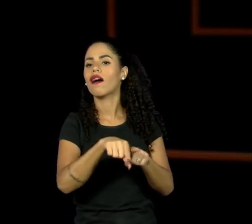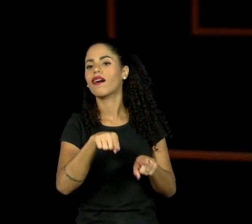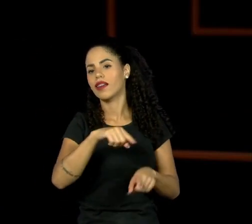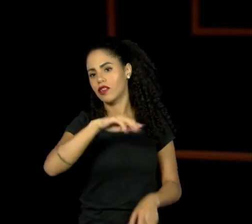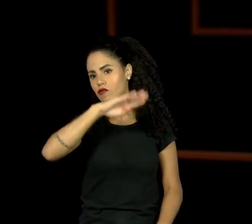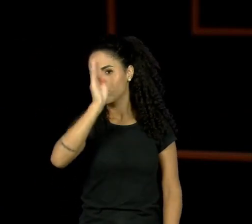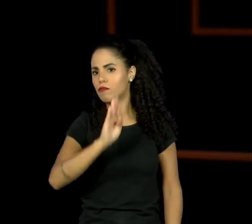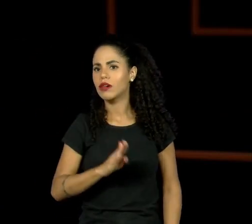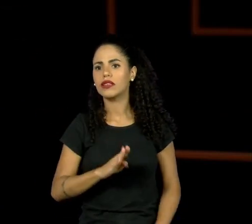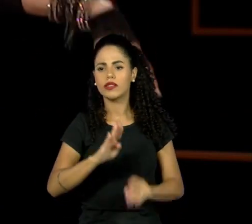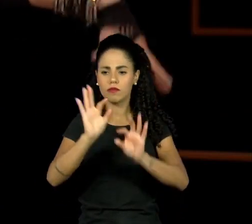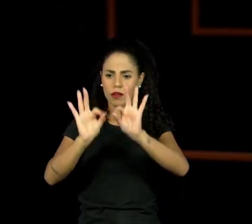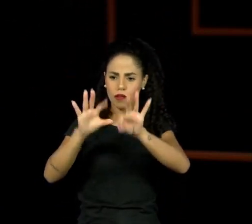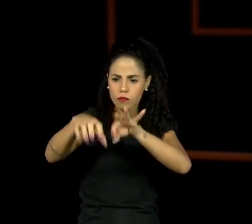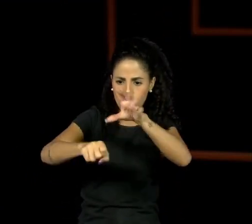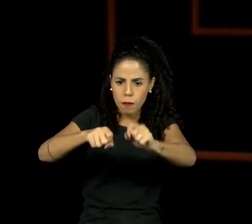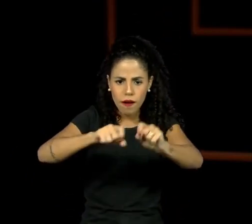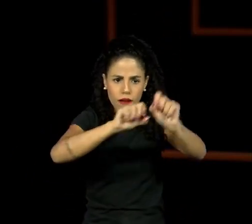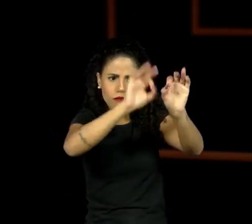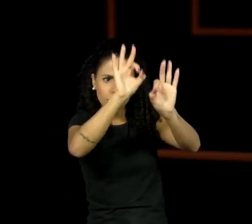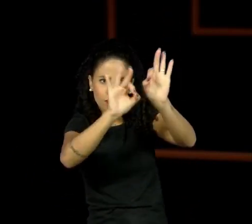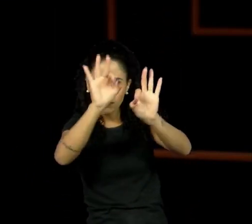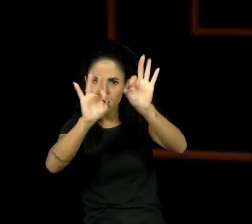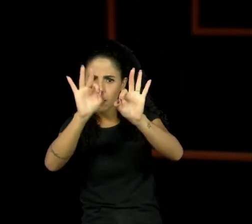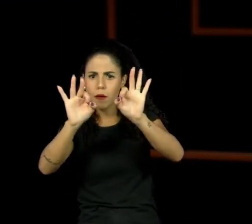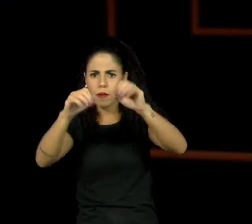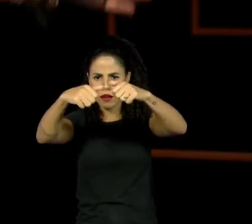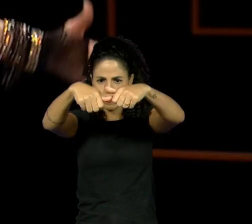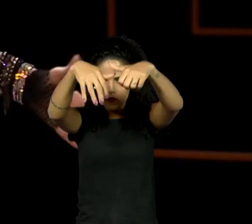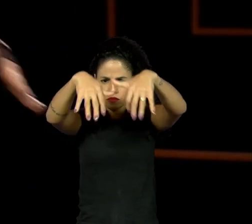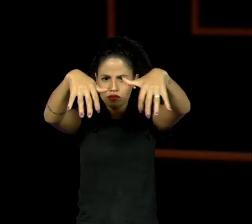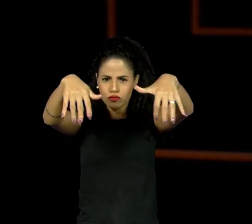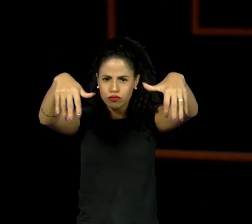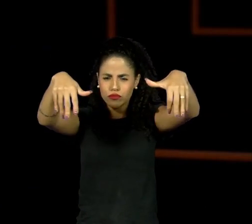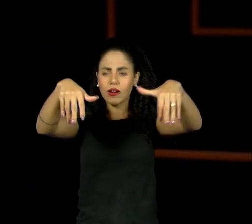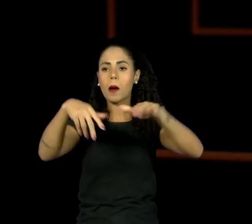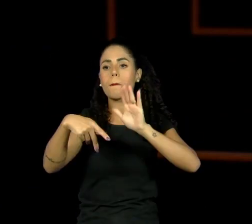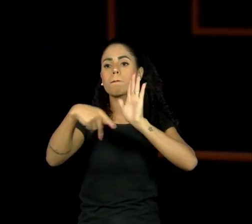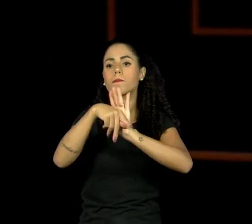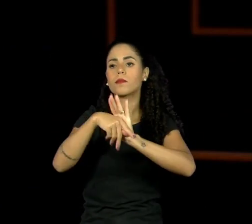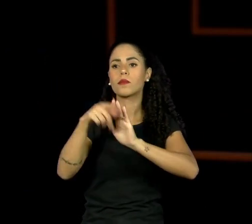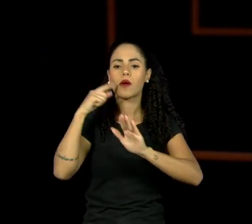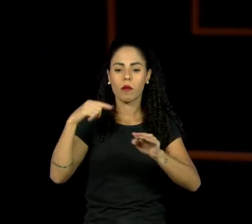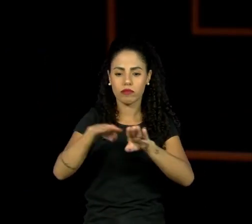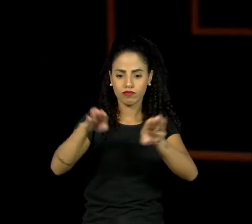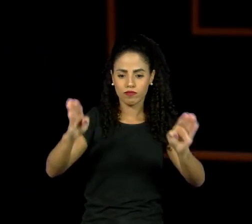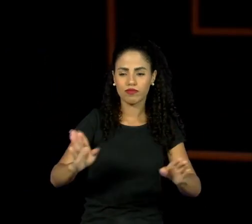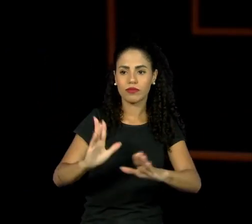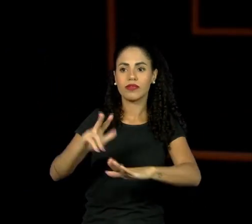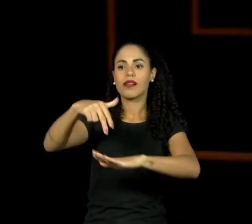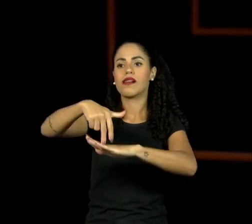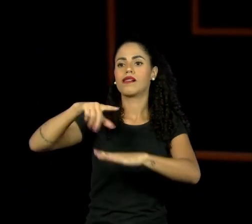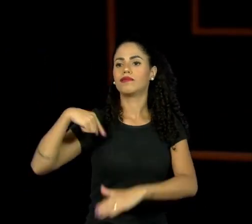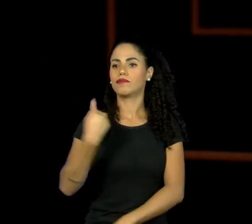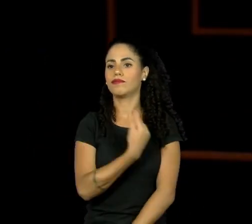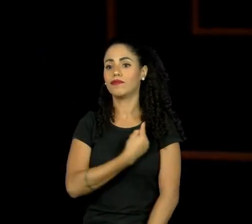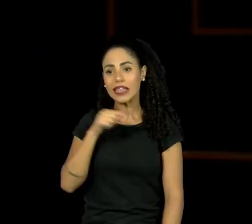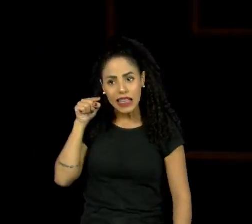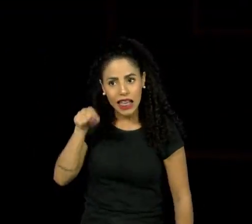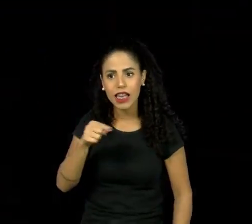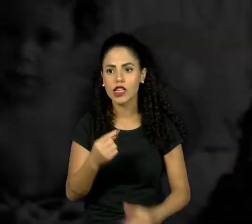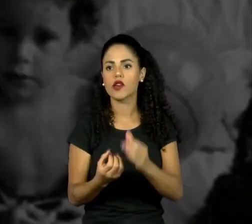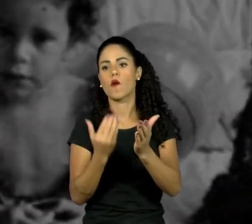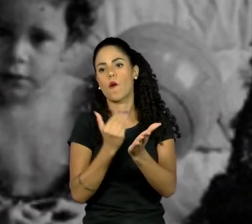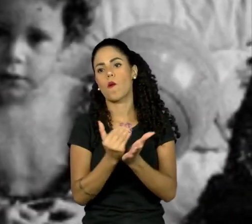lençóis, juntei com coisa e fiz um circo dentro do quarto, fiz o palco para João. E ali nasceu Acabou